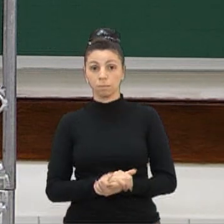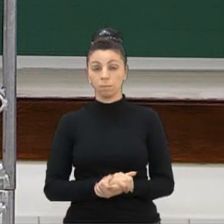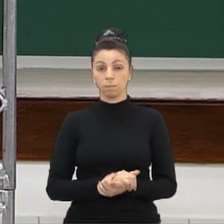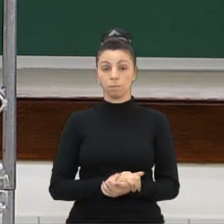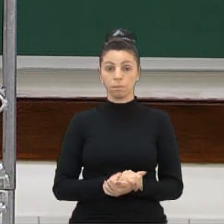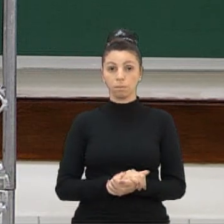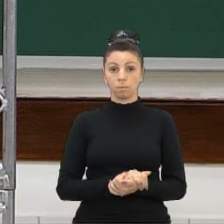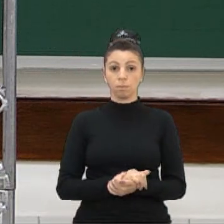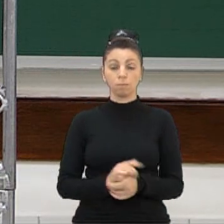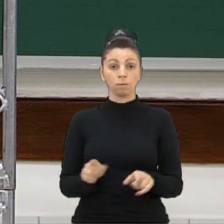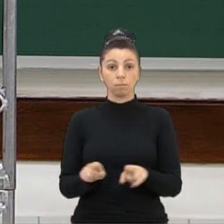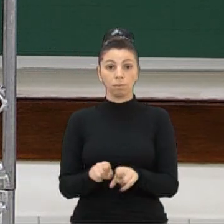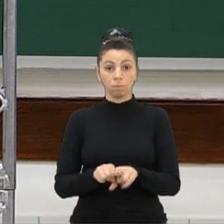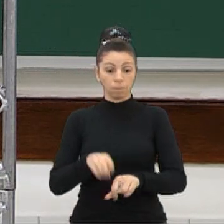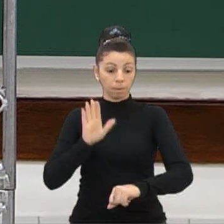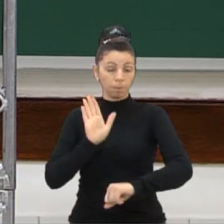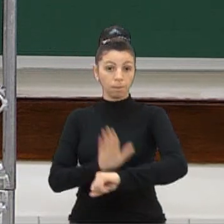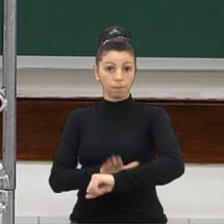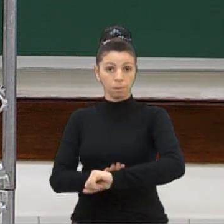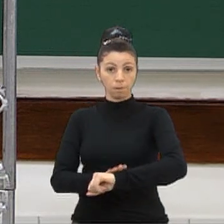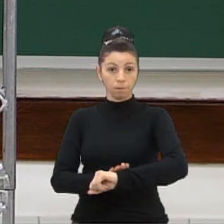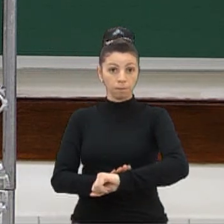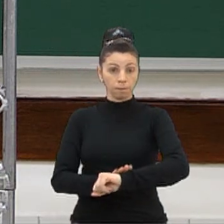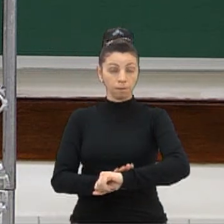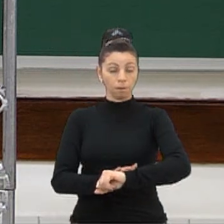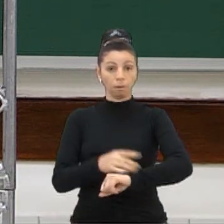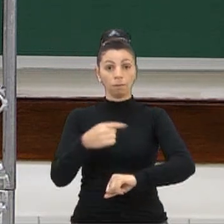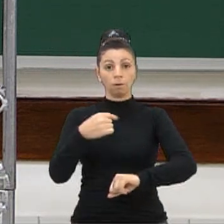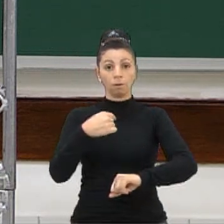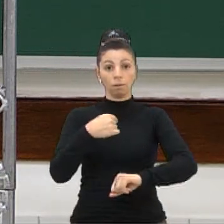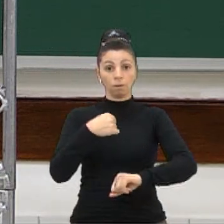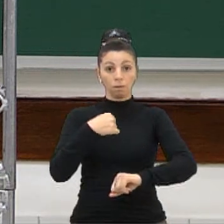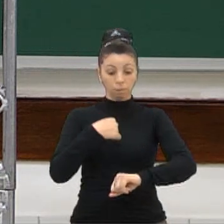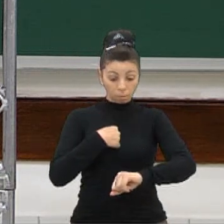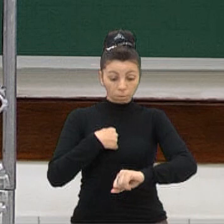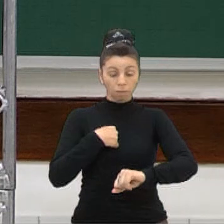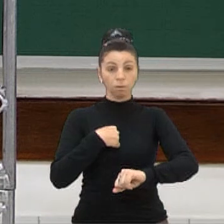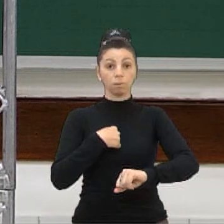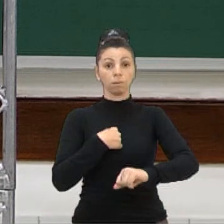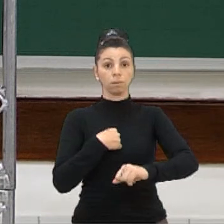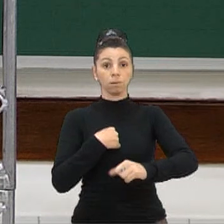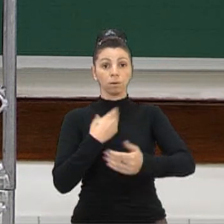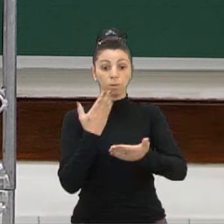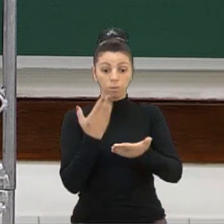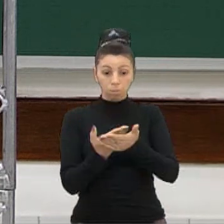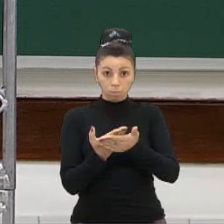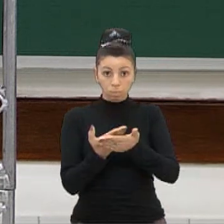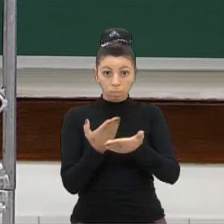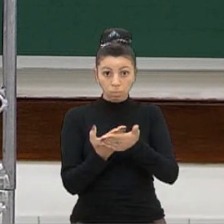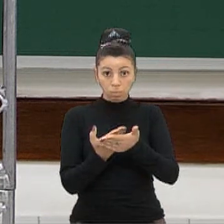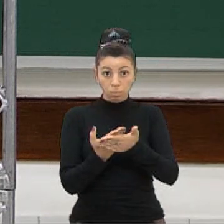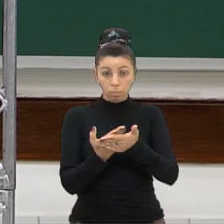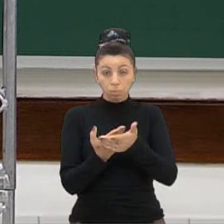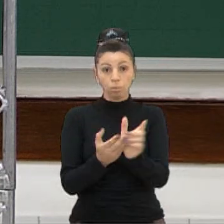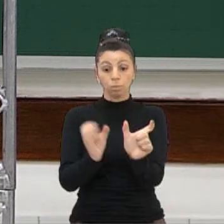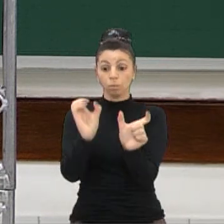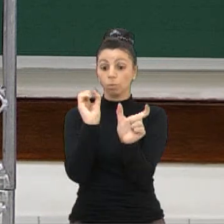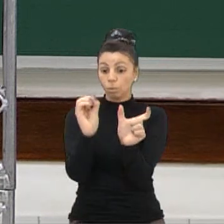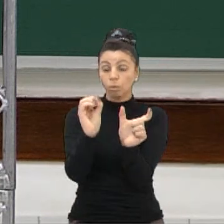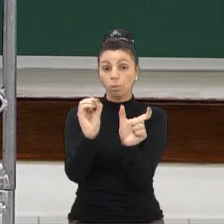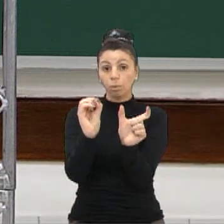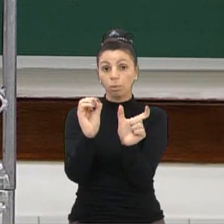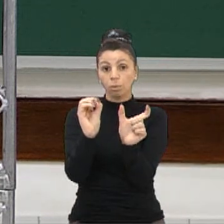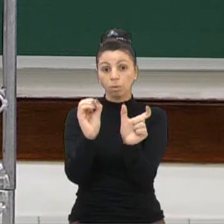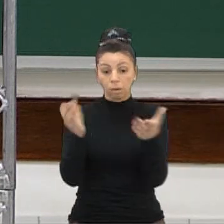do modo temporal. Quando eu digo estudo, eu já sei que eu estou falando do tempo presente. Se eu disser estudei,